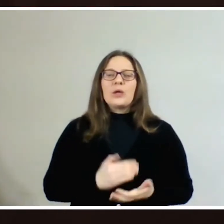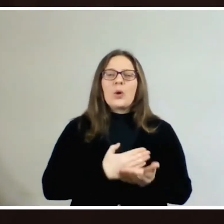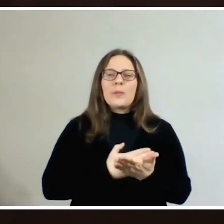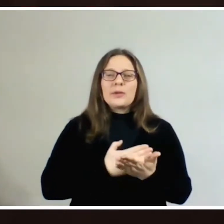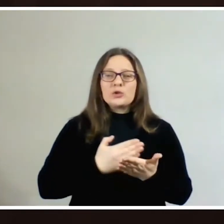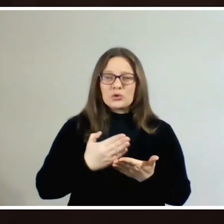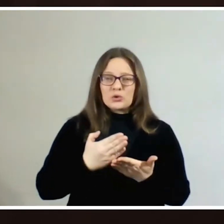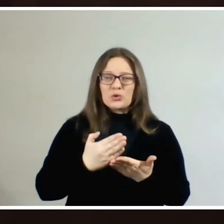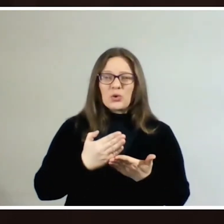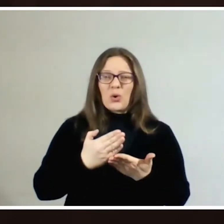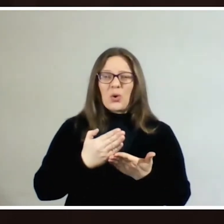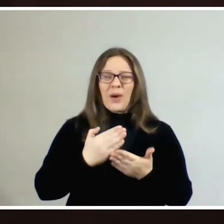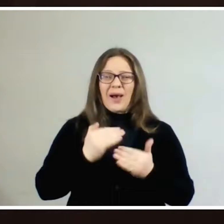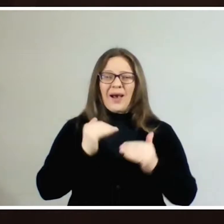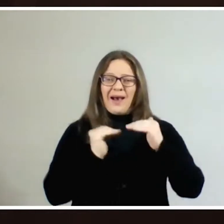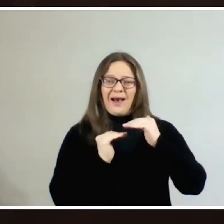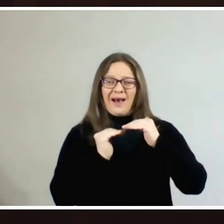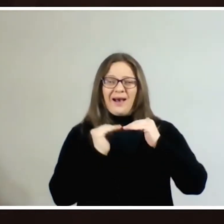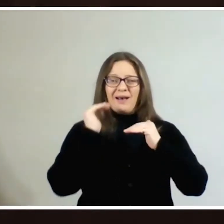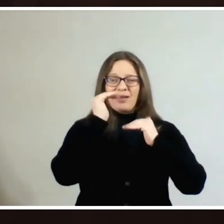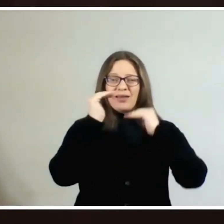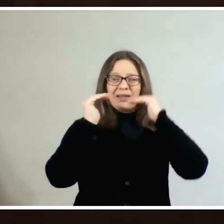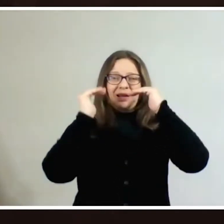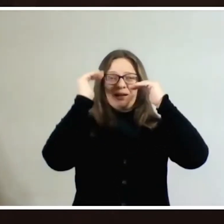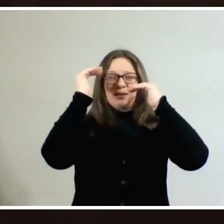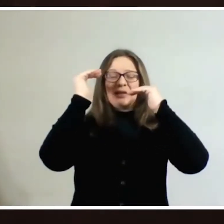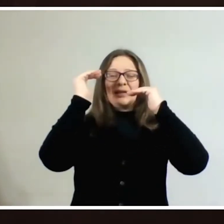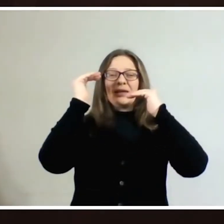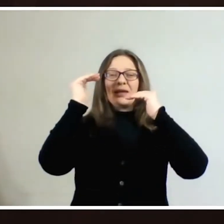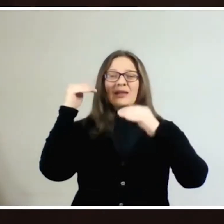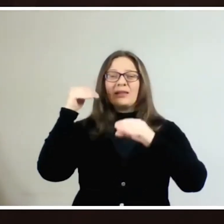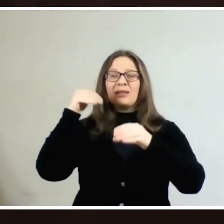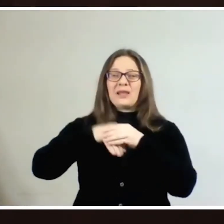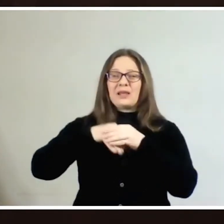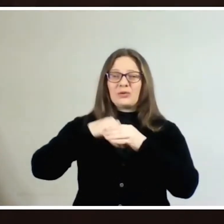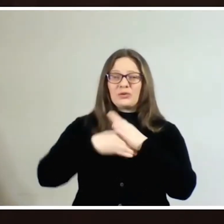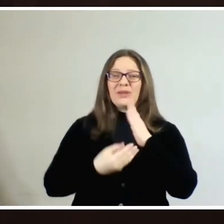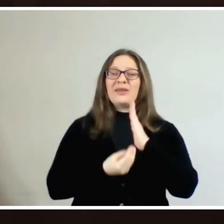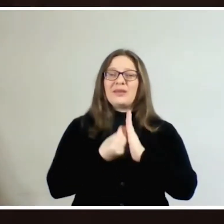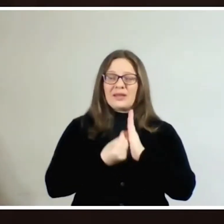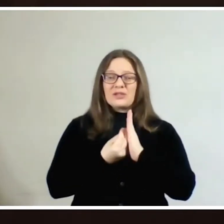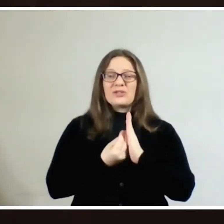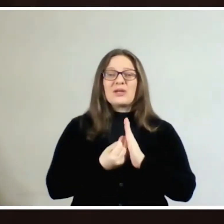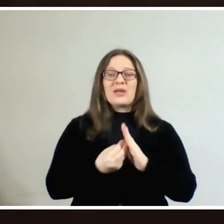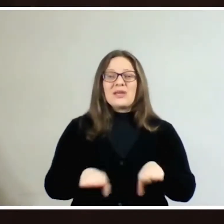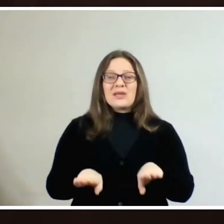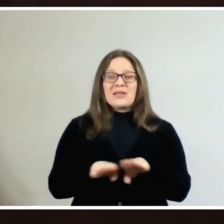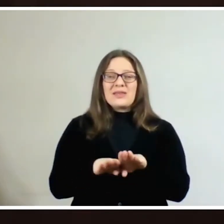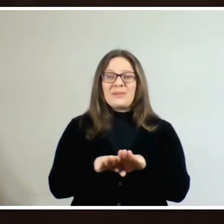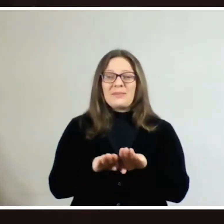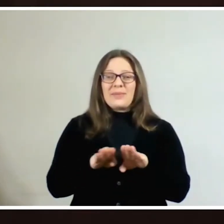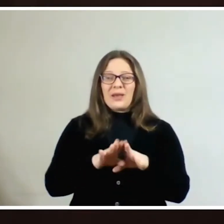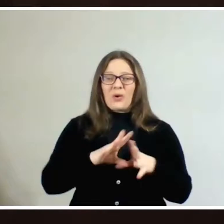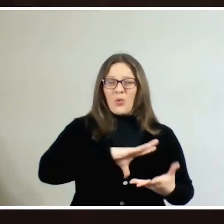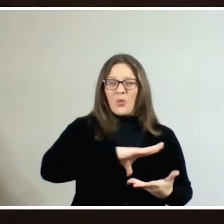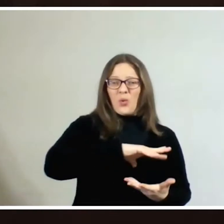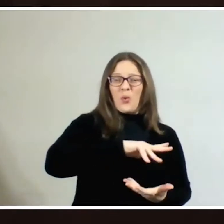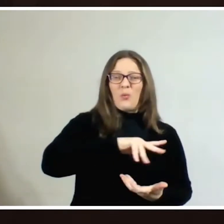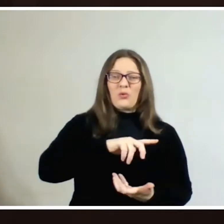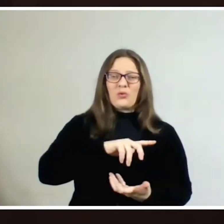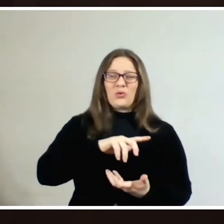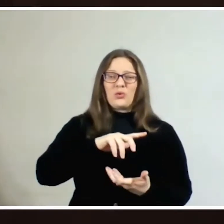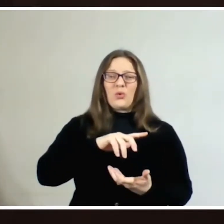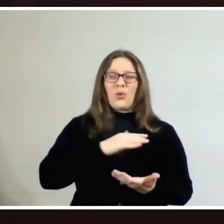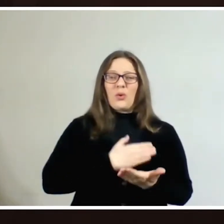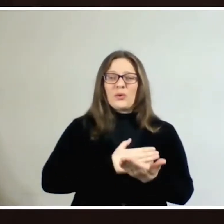igreja. E sem a palavra profética, o mundo entrou também, o amor pela posição entrou, o amor pelo cargo,